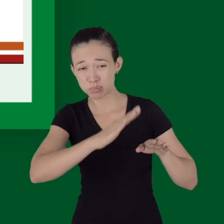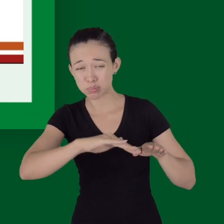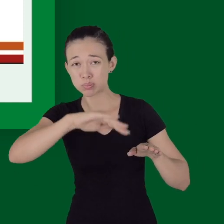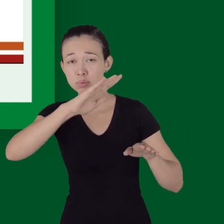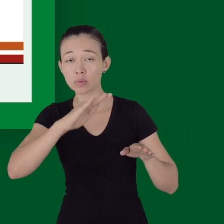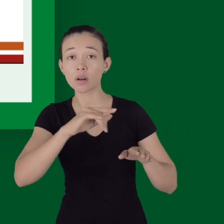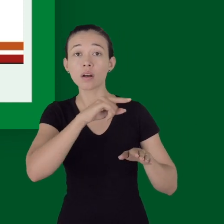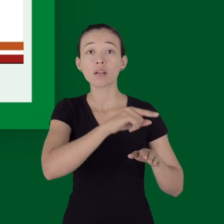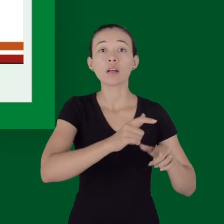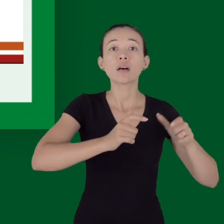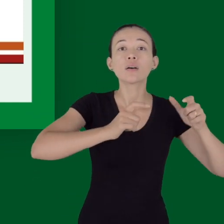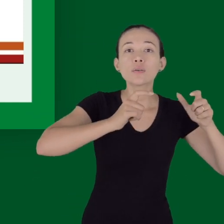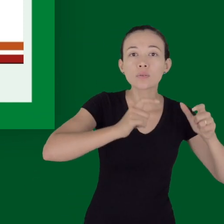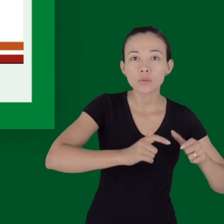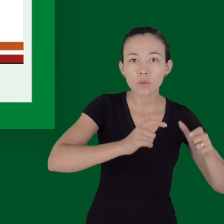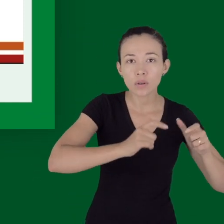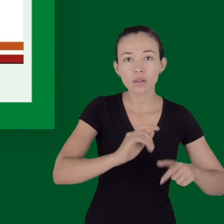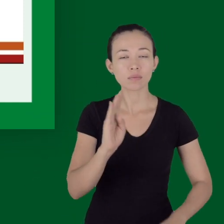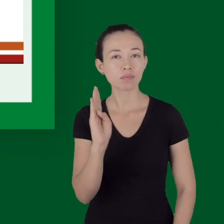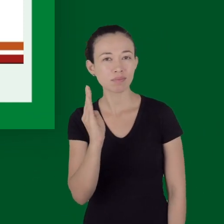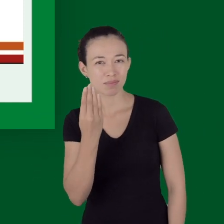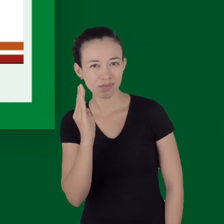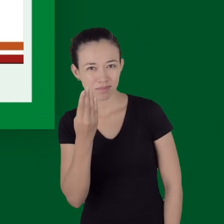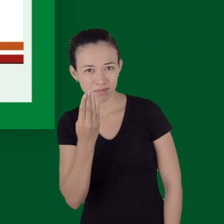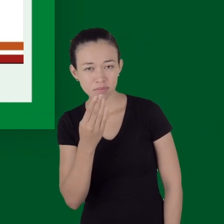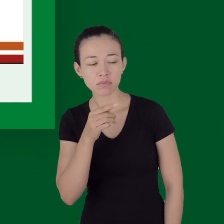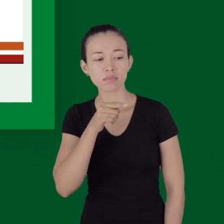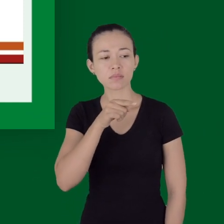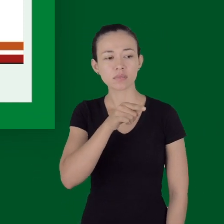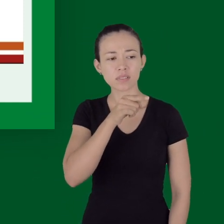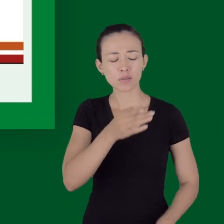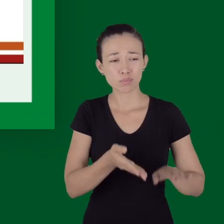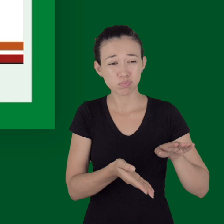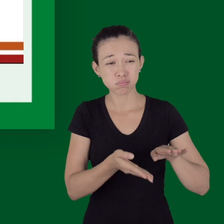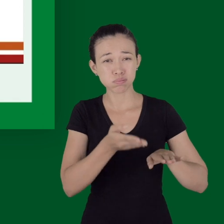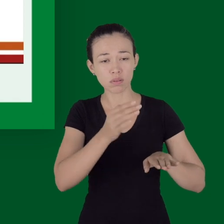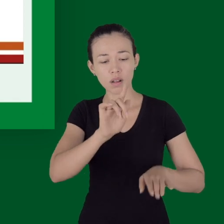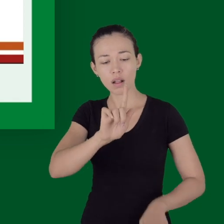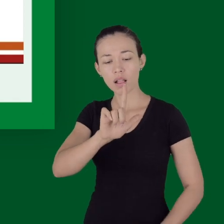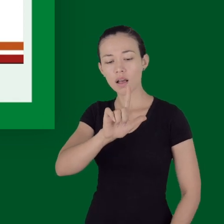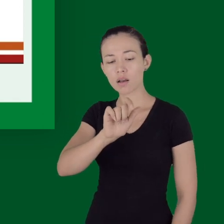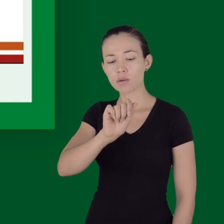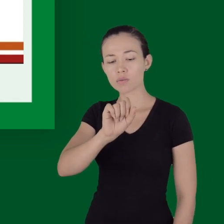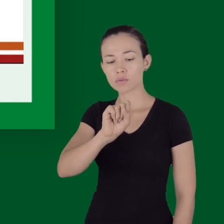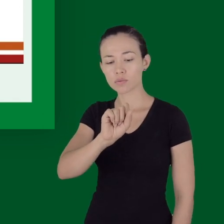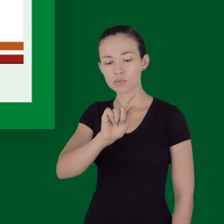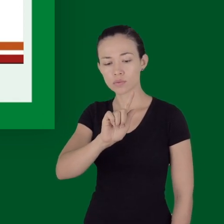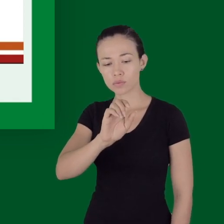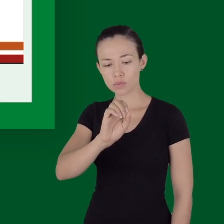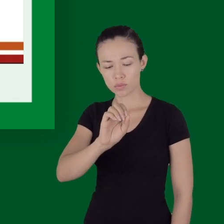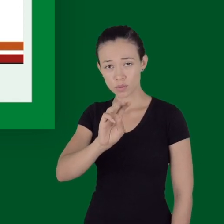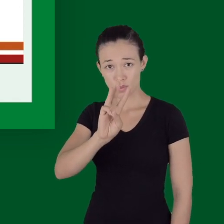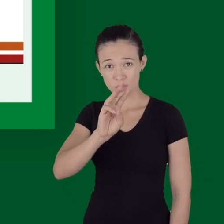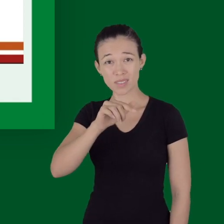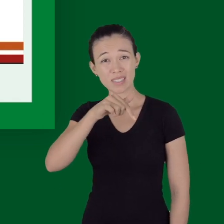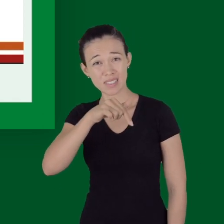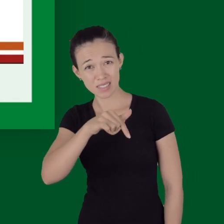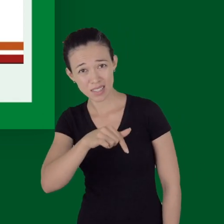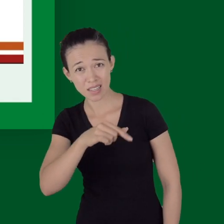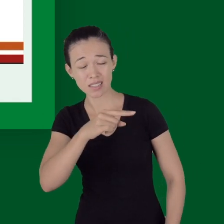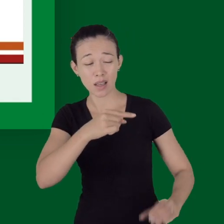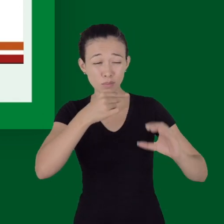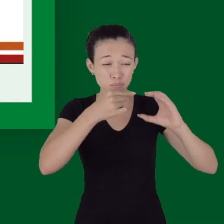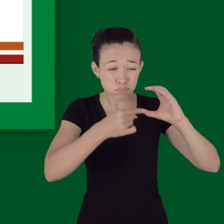regional, para fazer estabilização, e aí depois esse paciente vai ser encaminhado para o hospital de base, ou com a própria básica, ou com o